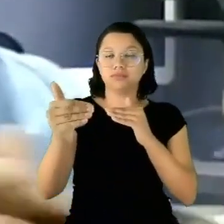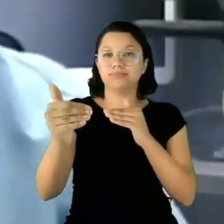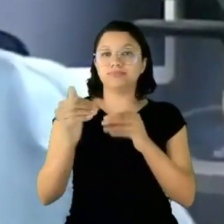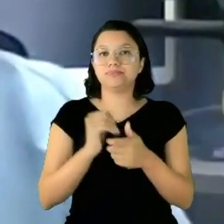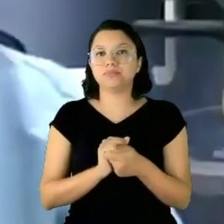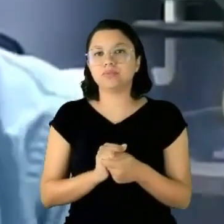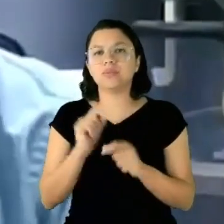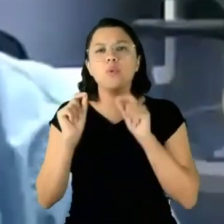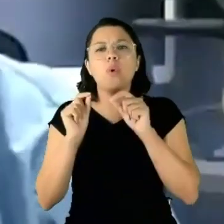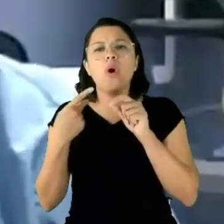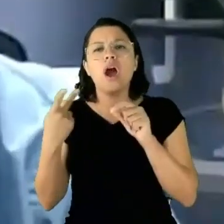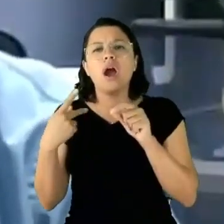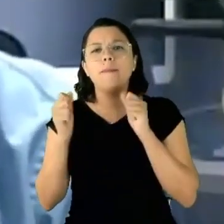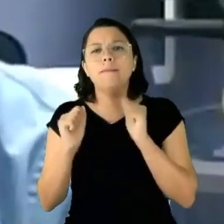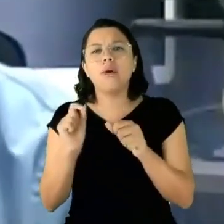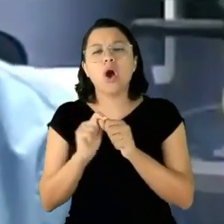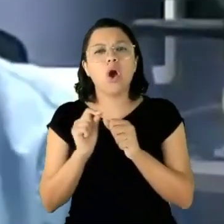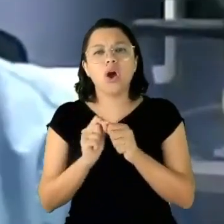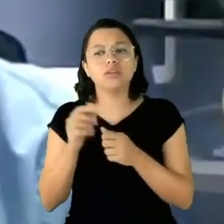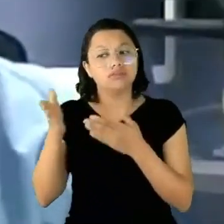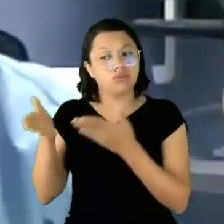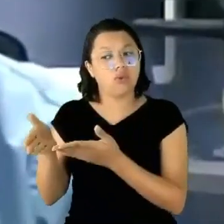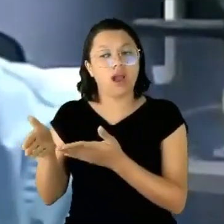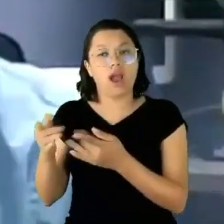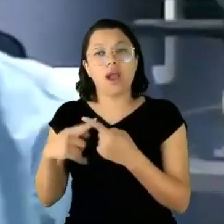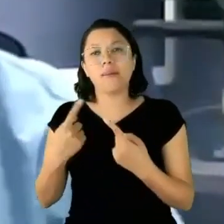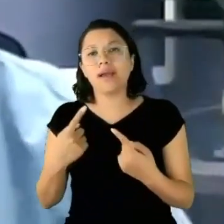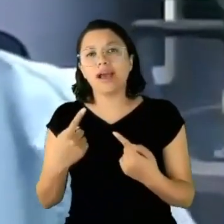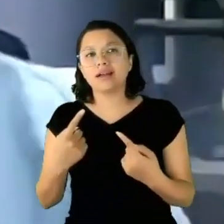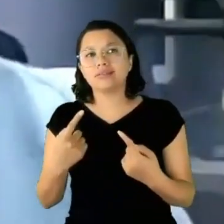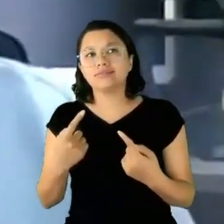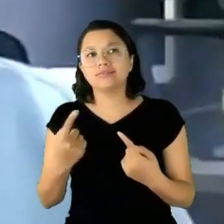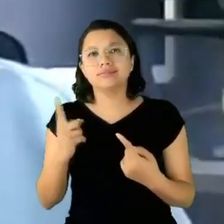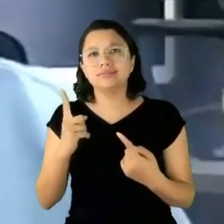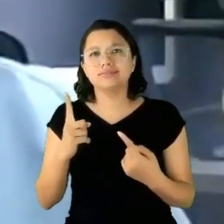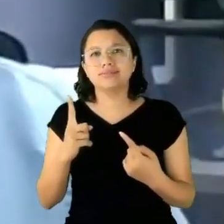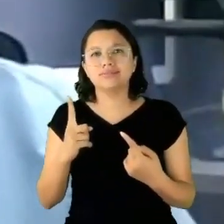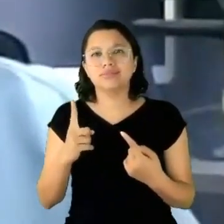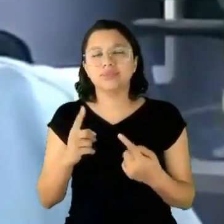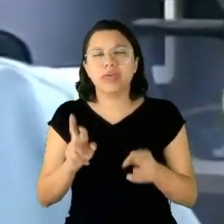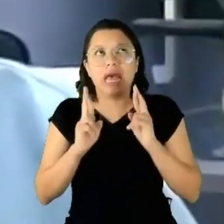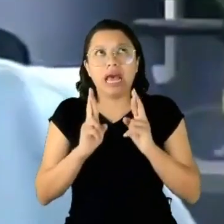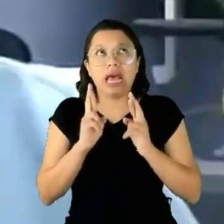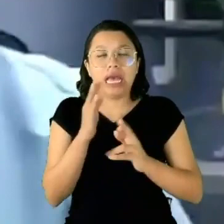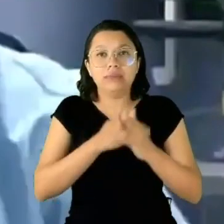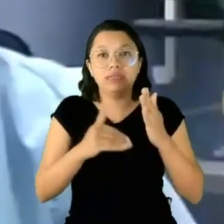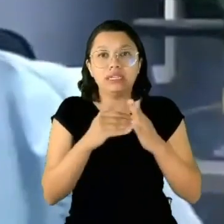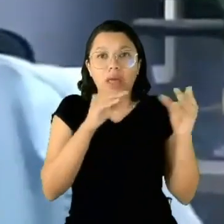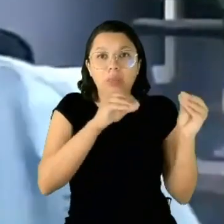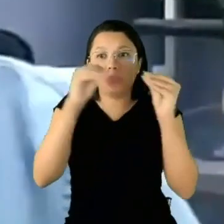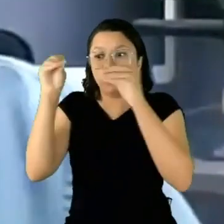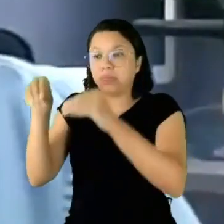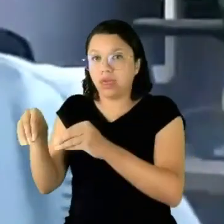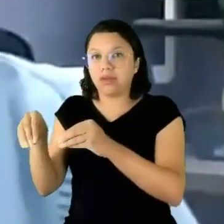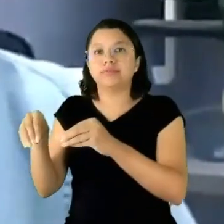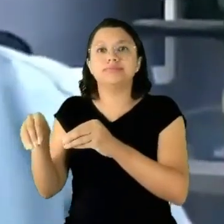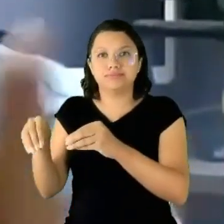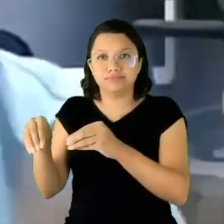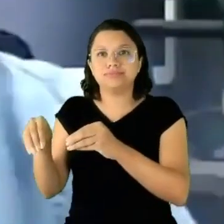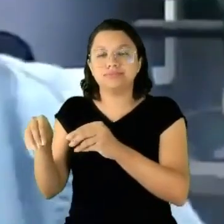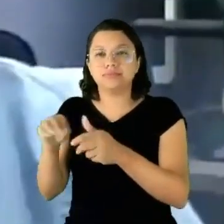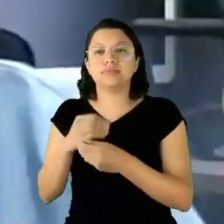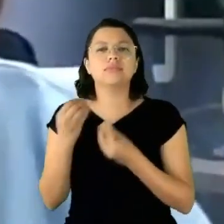que nós podemos fazer com ele, mas não colocar todas as fichas num processo eletrônico